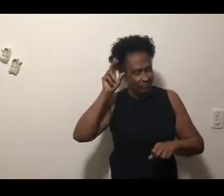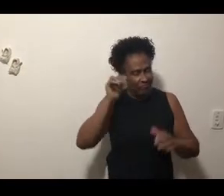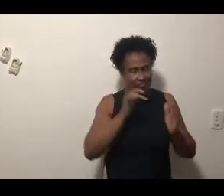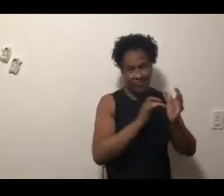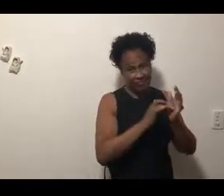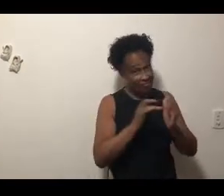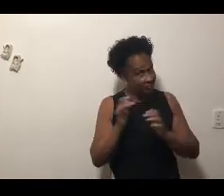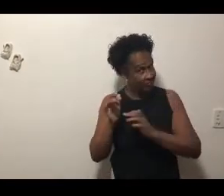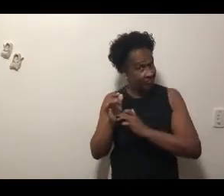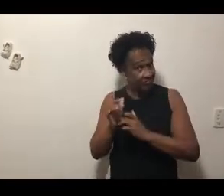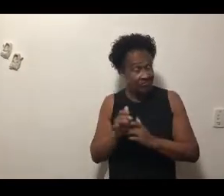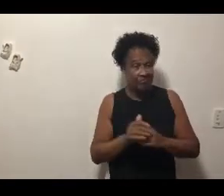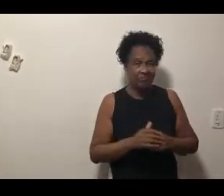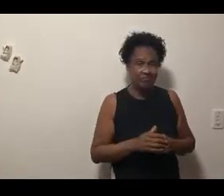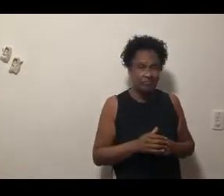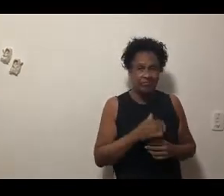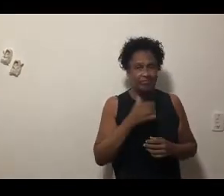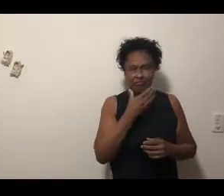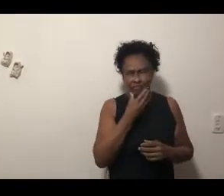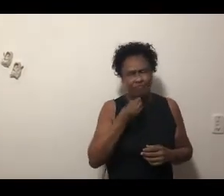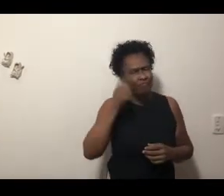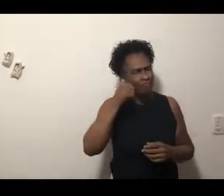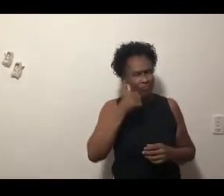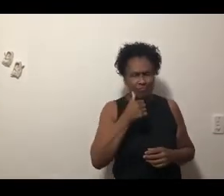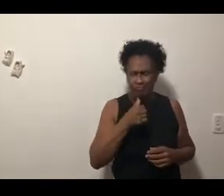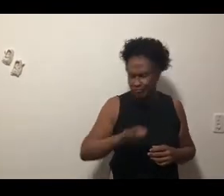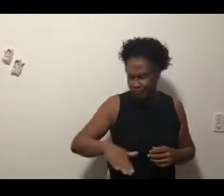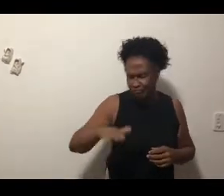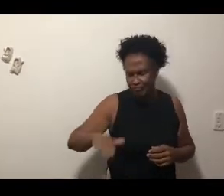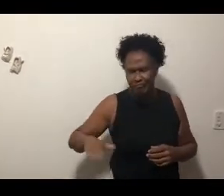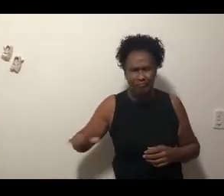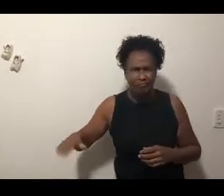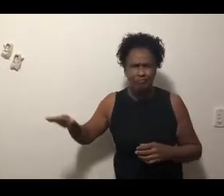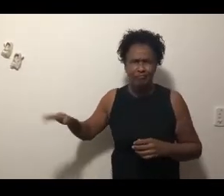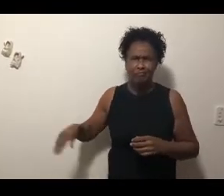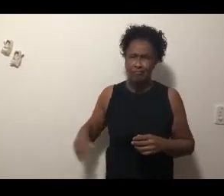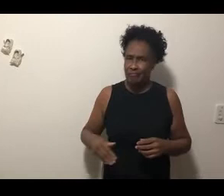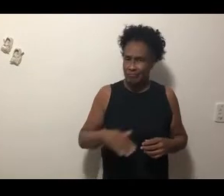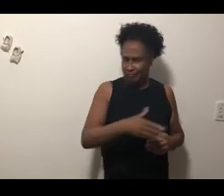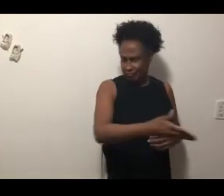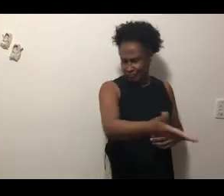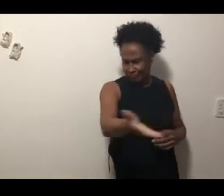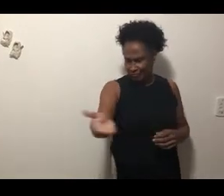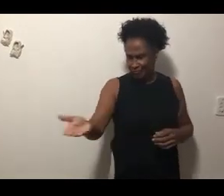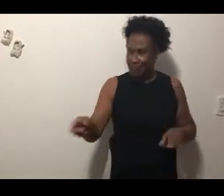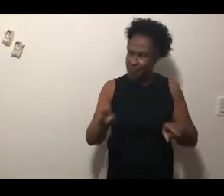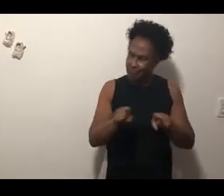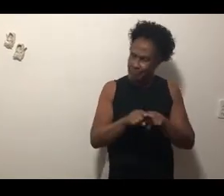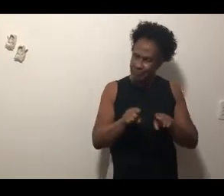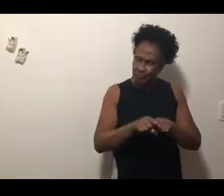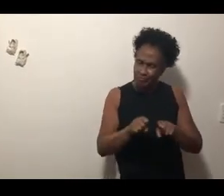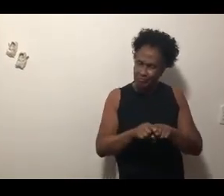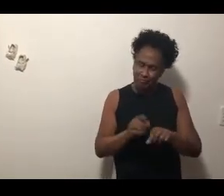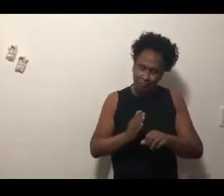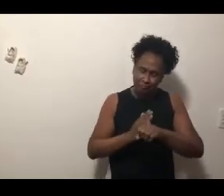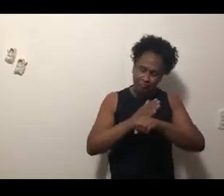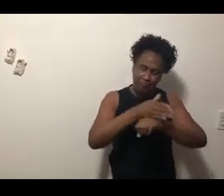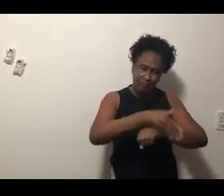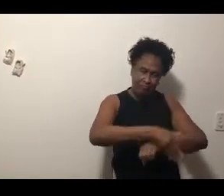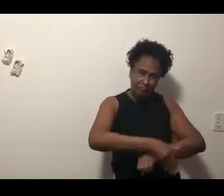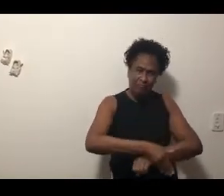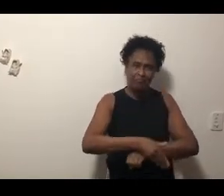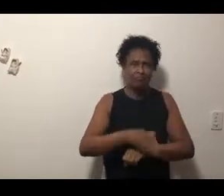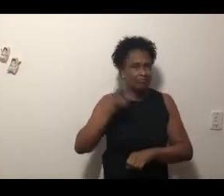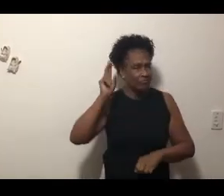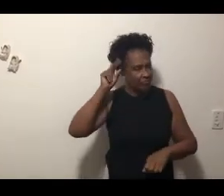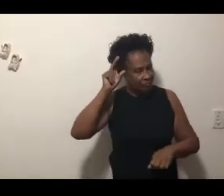de Jesus. Os meninos e as meninas como eu também entram nas